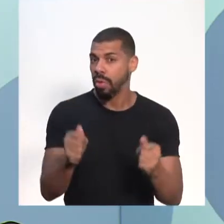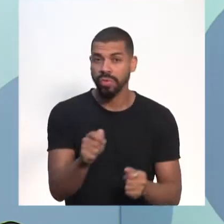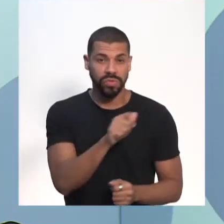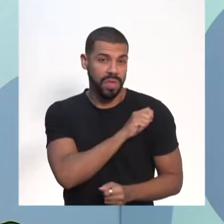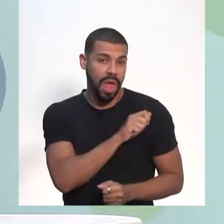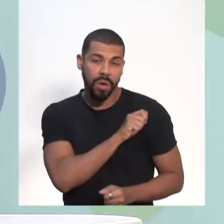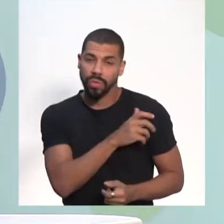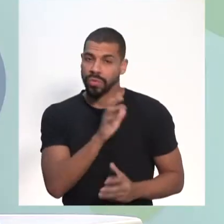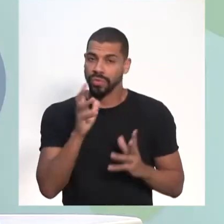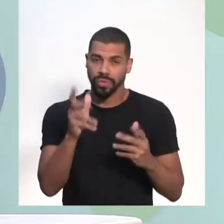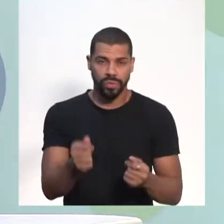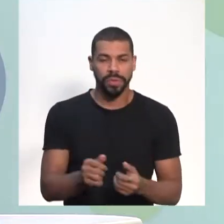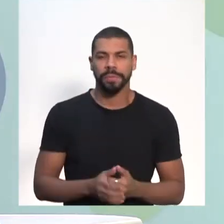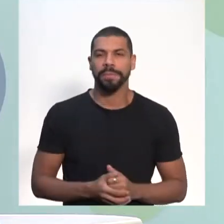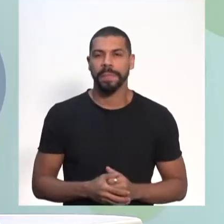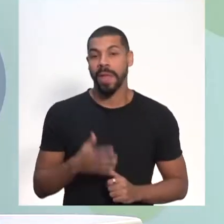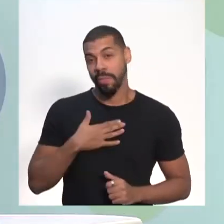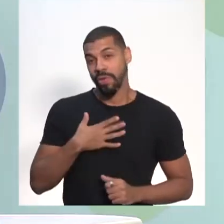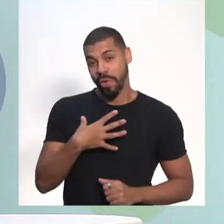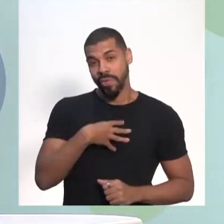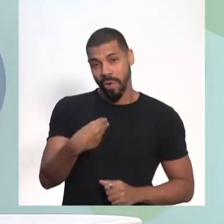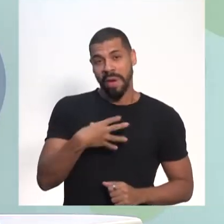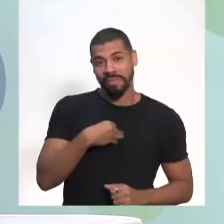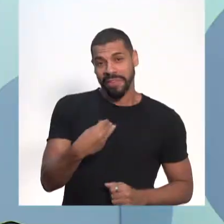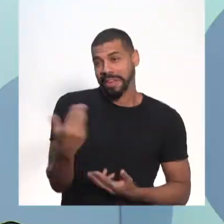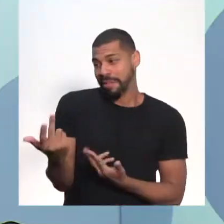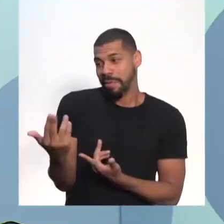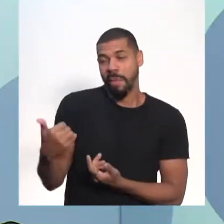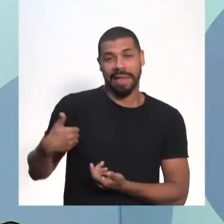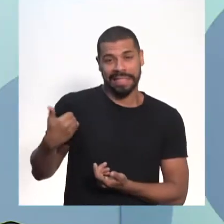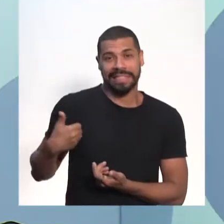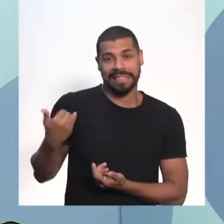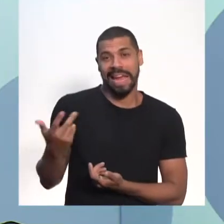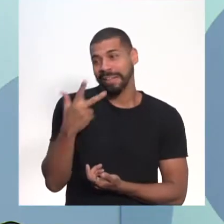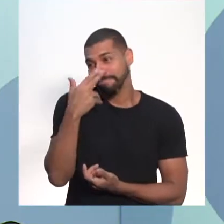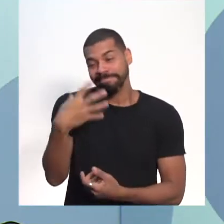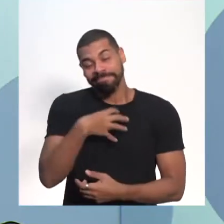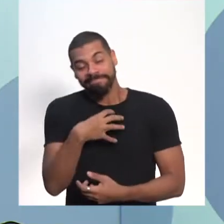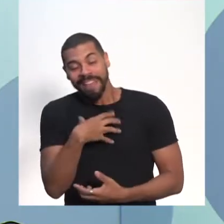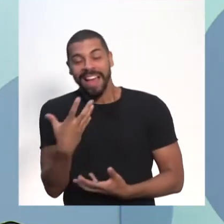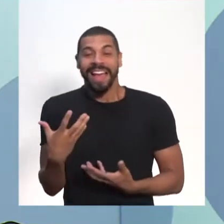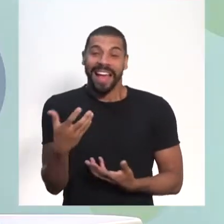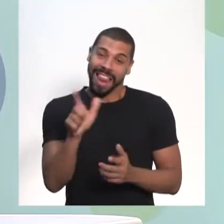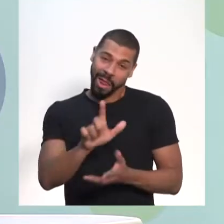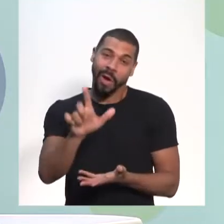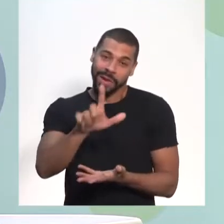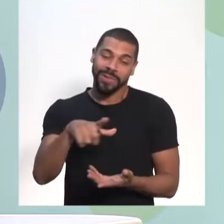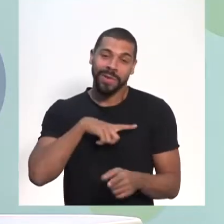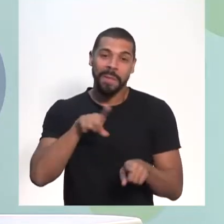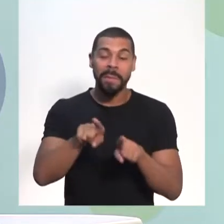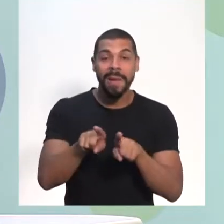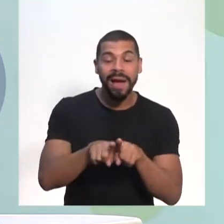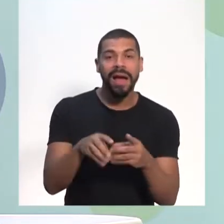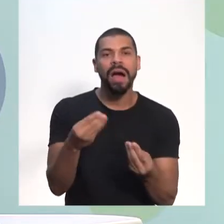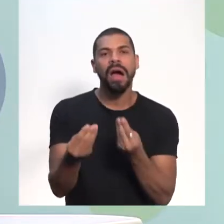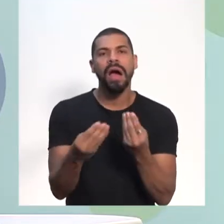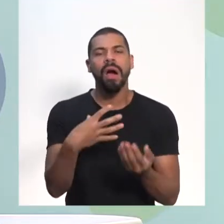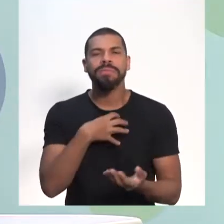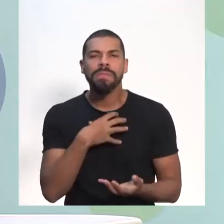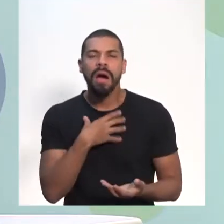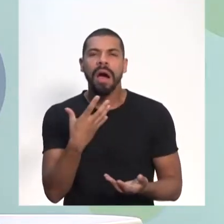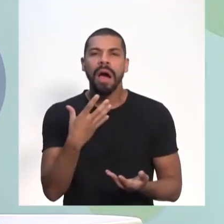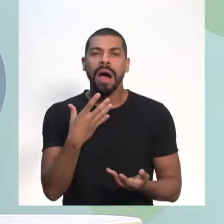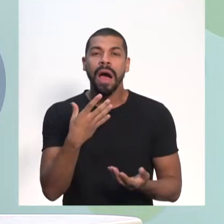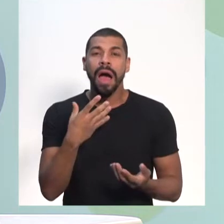alunos e alunas, né? Tem uma filha que está nessa idade, então é lógico que isso sensibiliza um pouco mais, né? Mas é